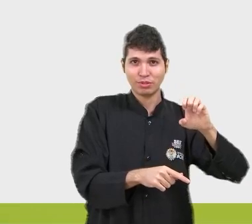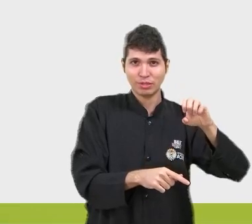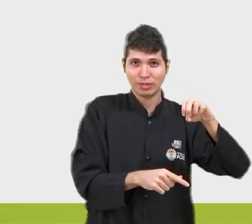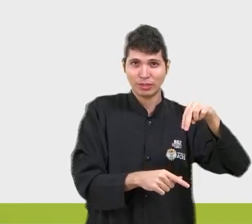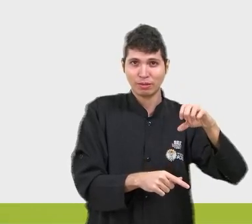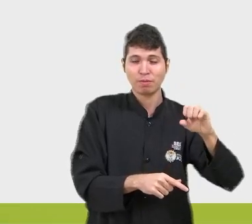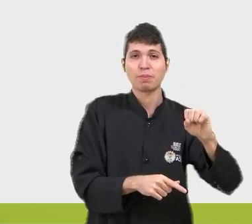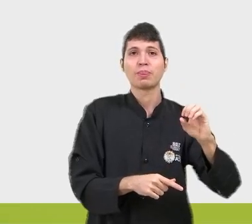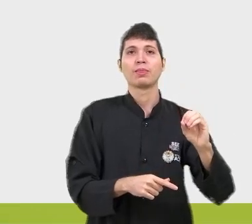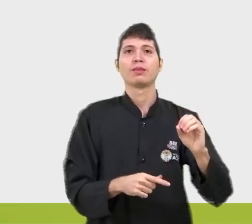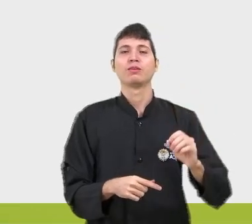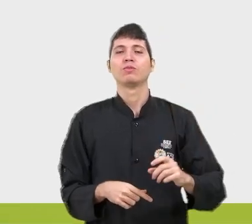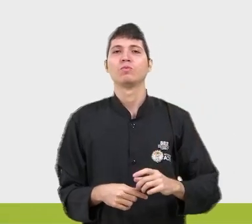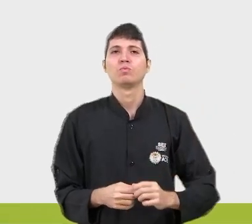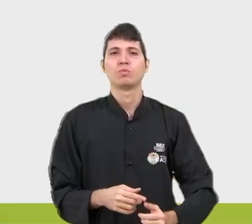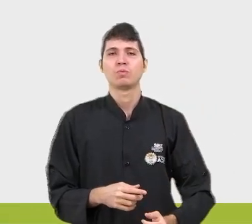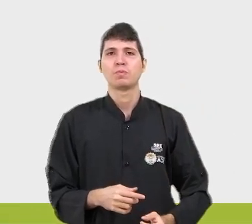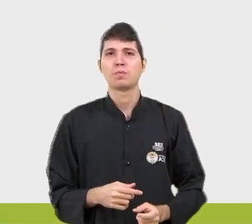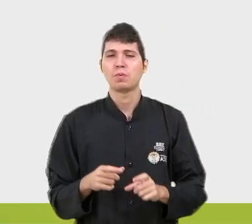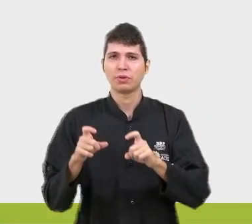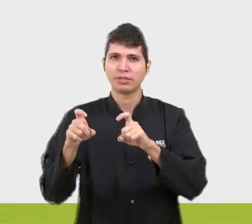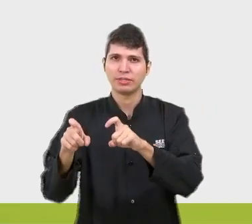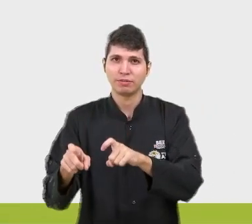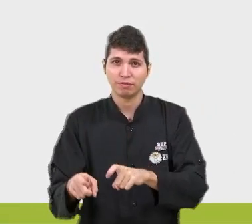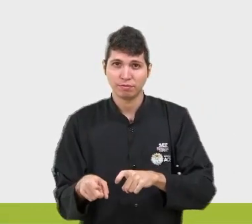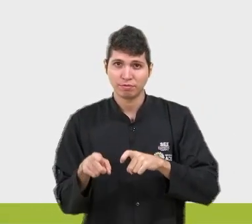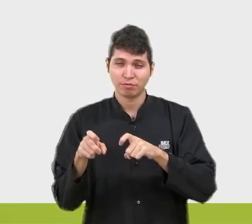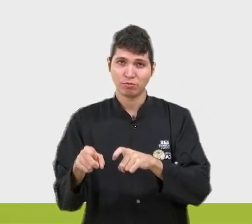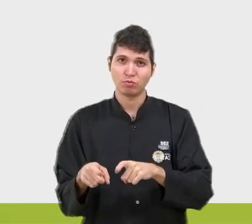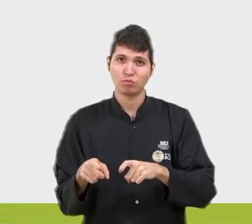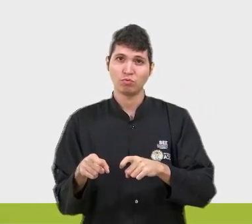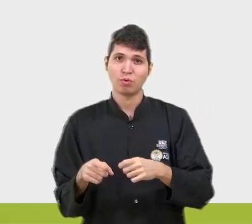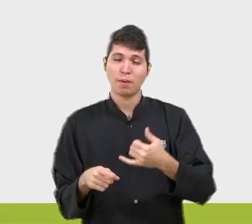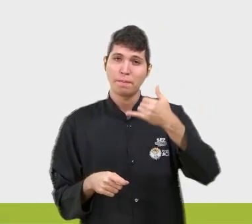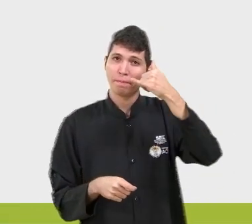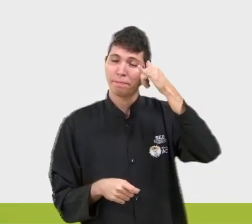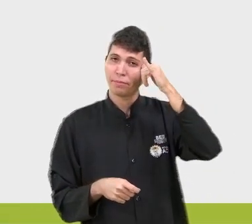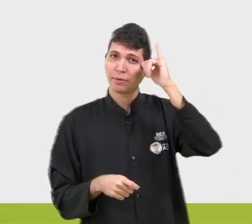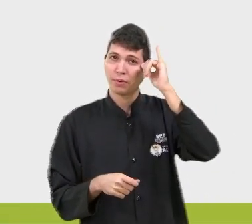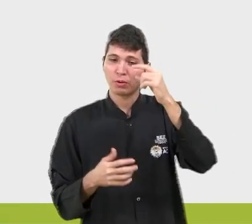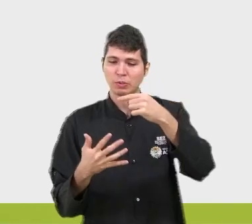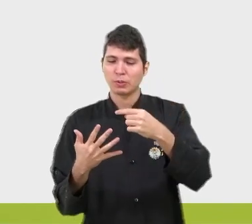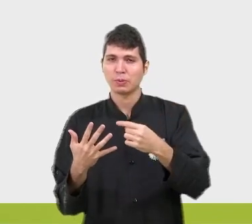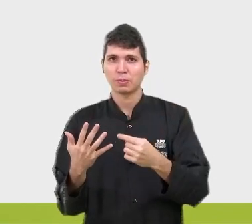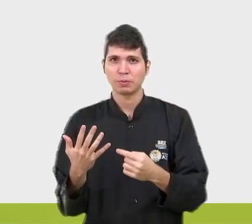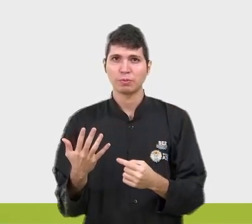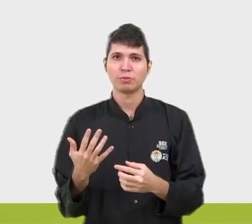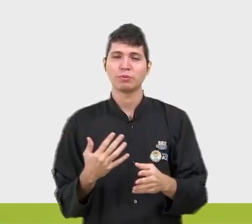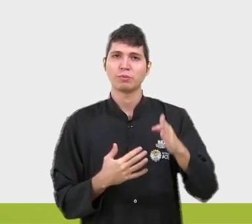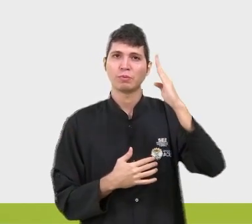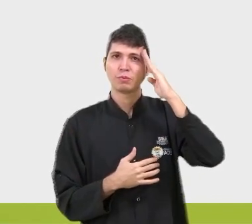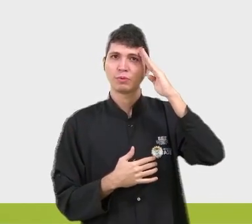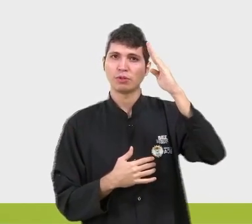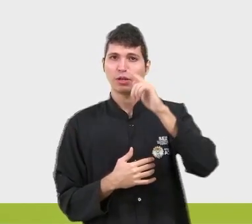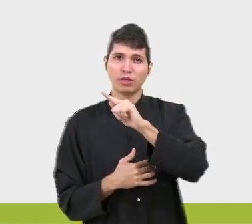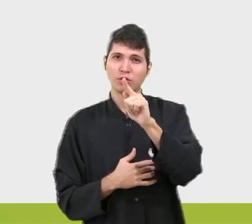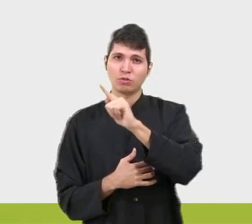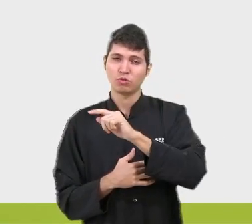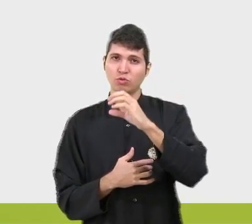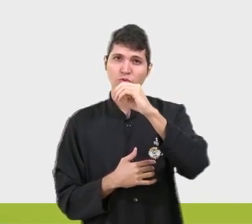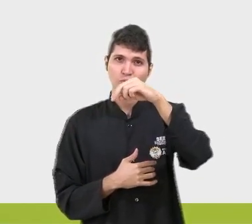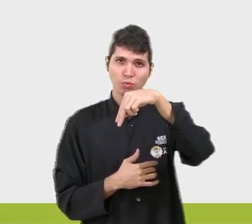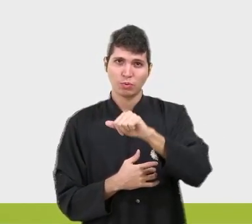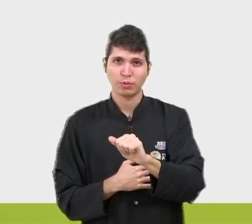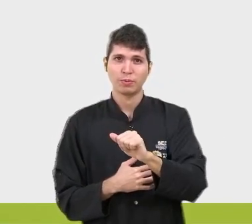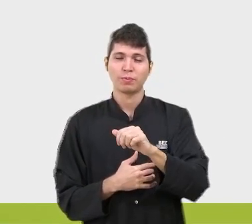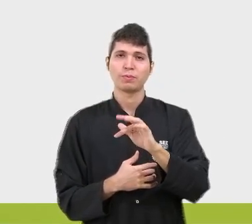o extrativismo vegetal, mineração e o setor industrial, principalmente na Zona Franca, tá, gente? Com destaque aí, né,